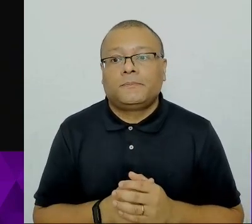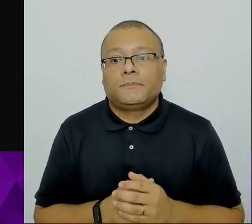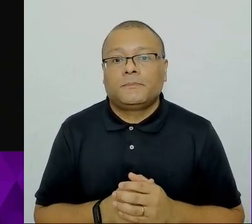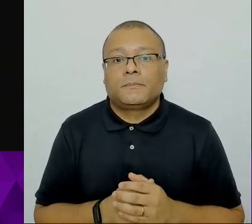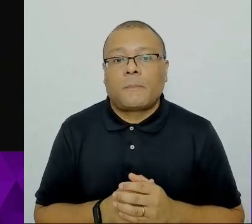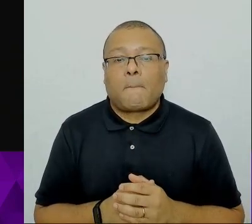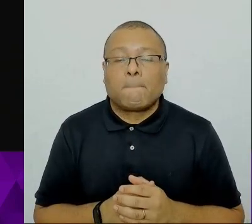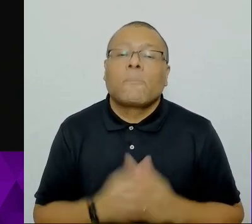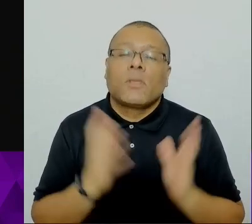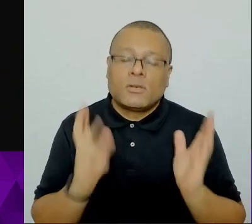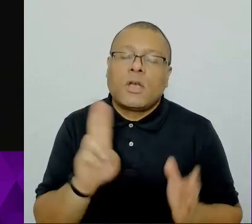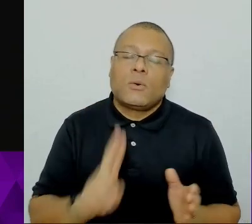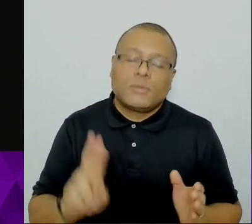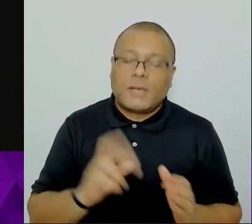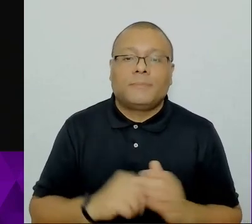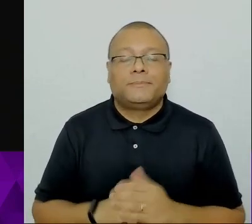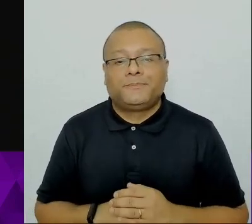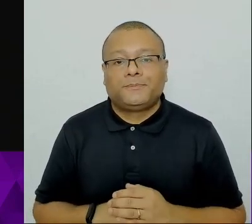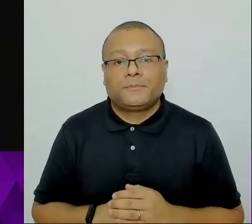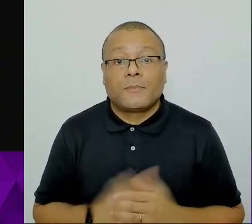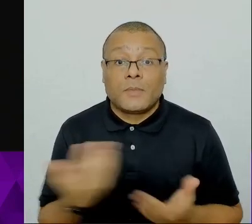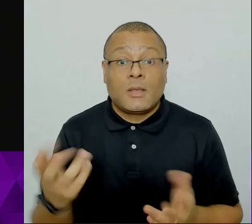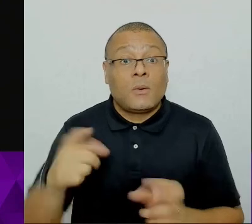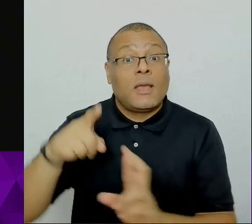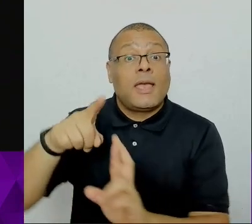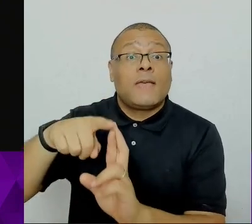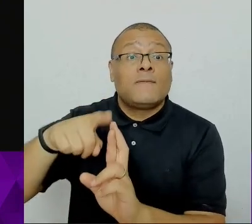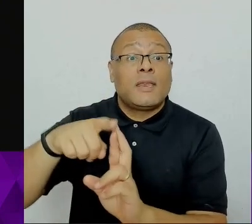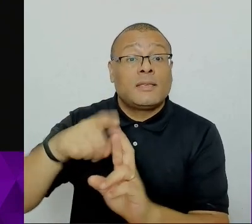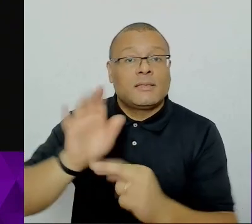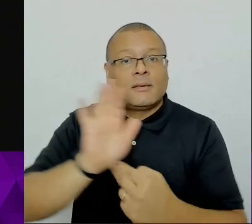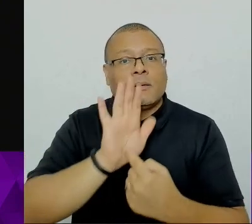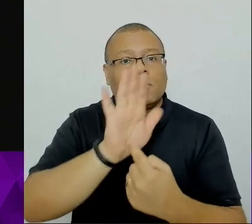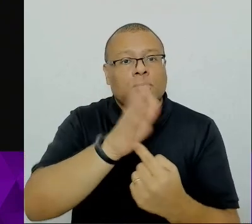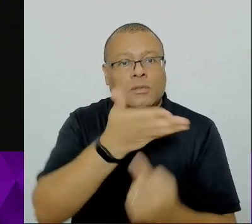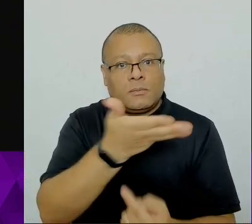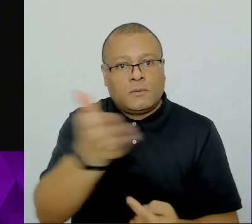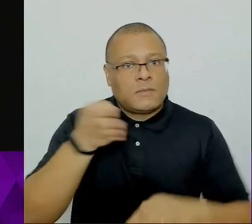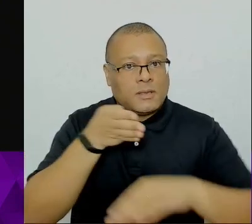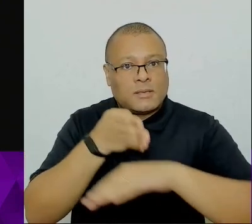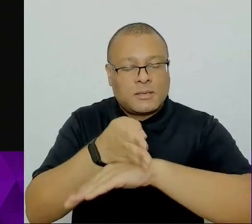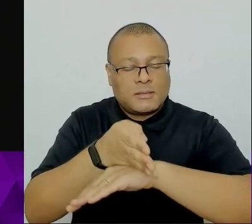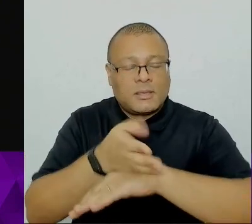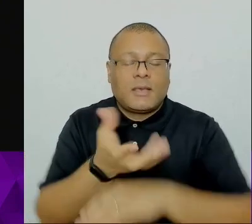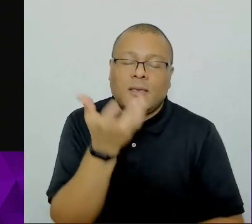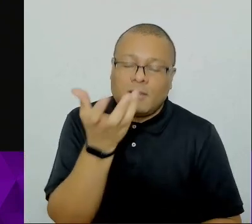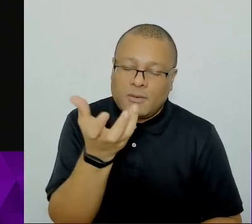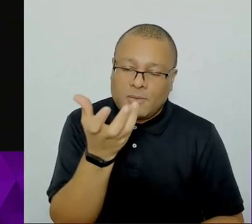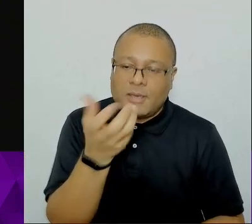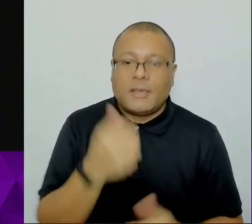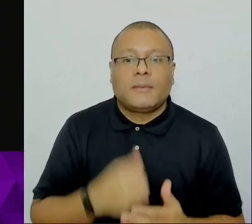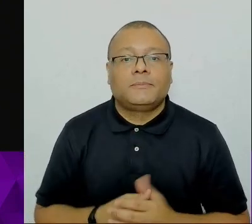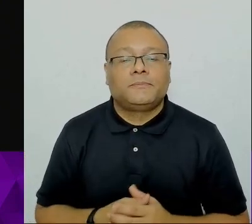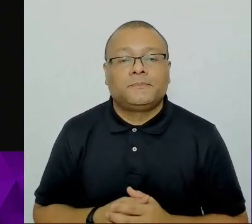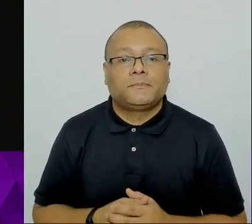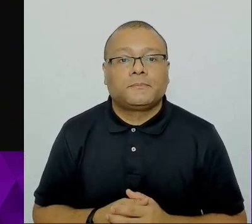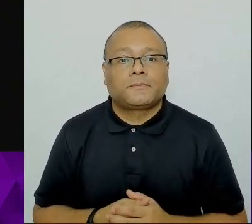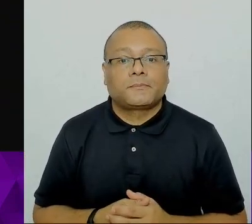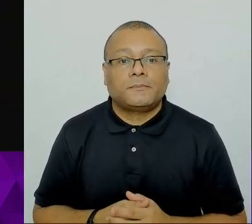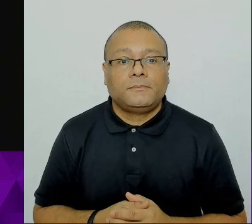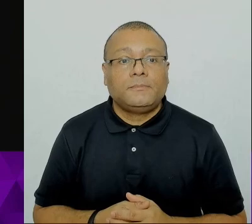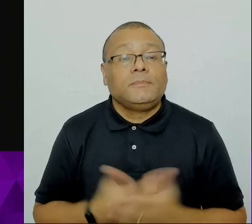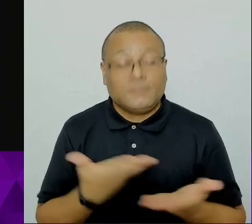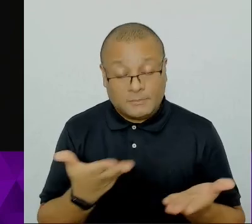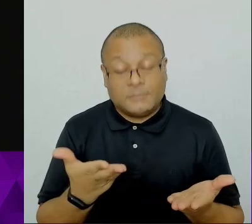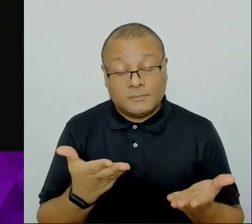as ações, tá? Então, essas referências que eu queria passar para vocês, que eu queria esses caminhos,